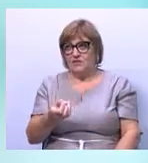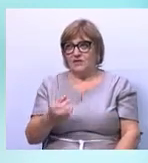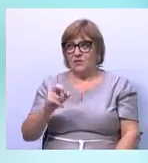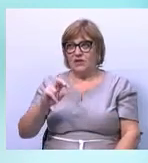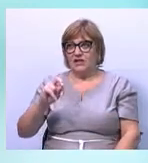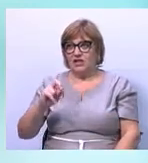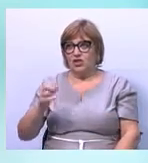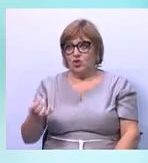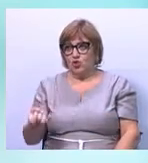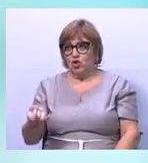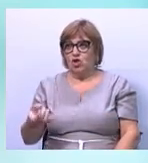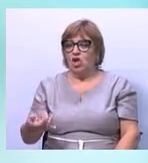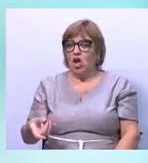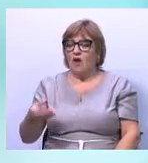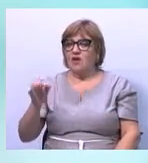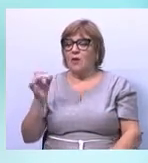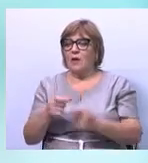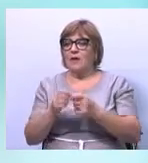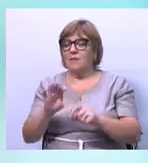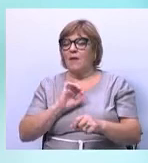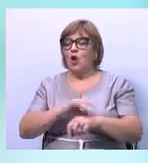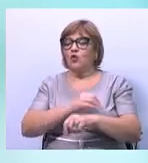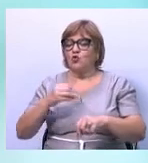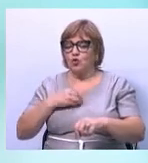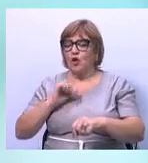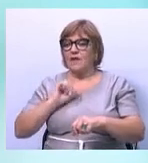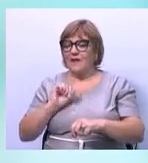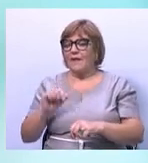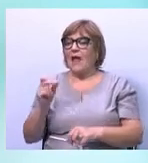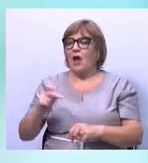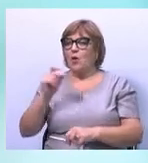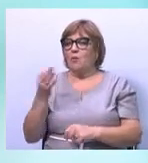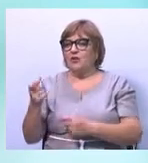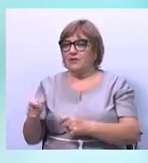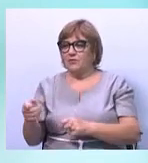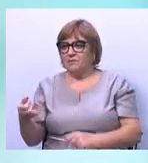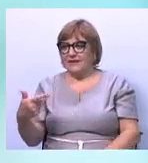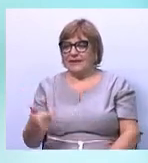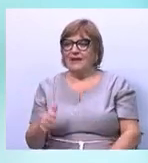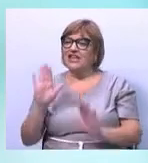225083297 ou enviando um e-mail para consultorio@portocanal.pt. Até já!